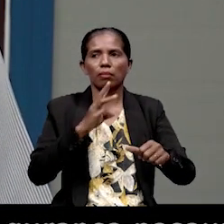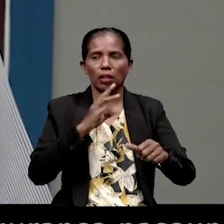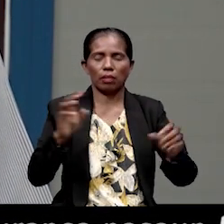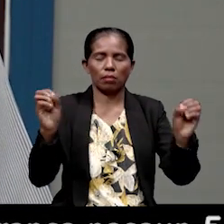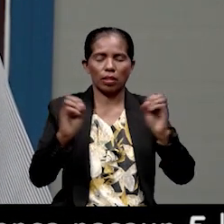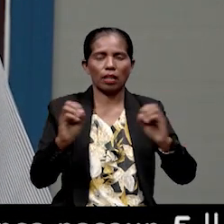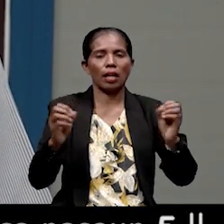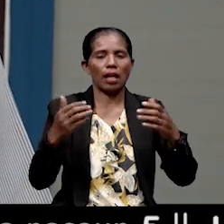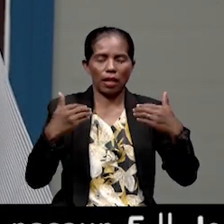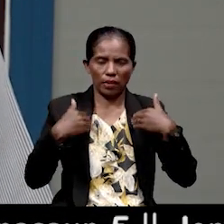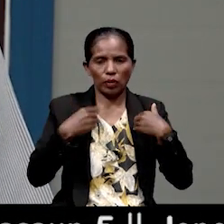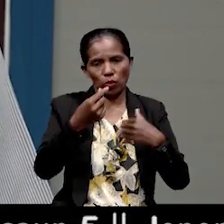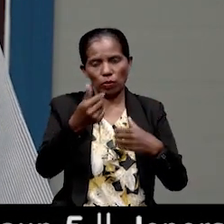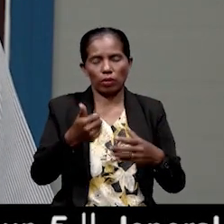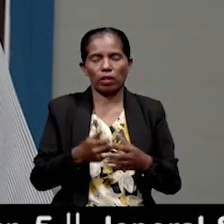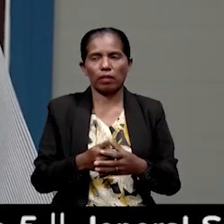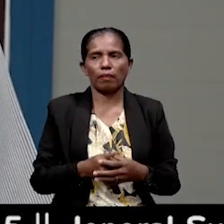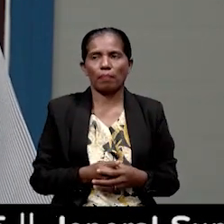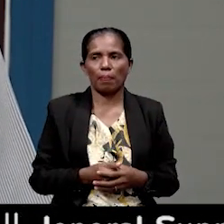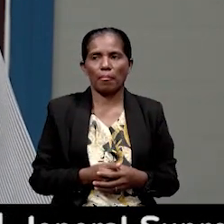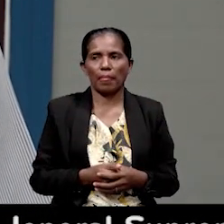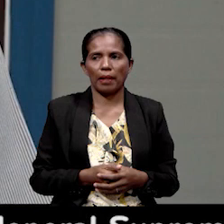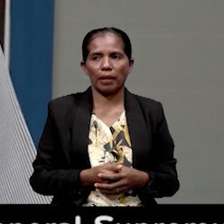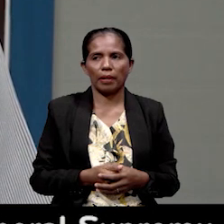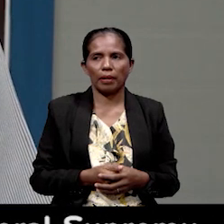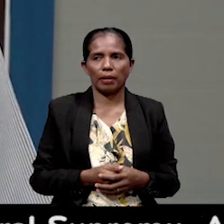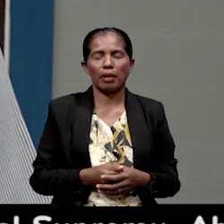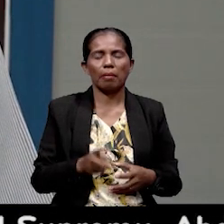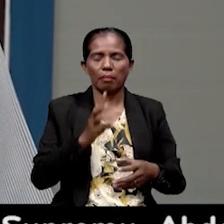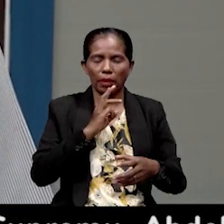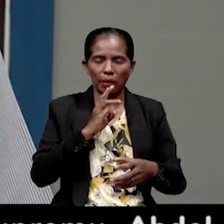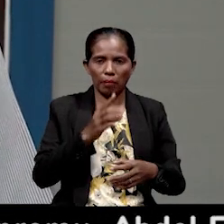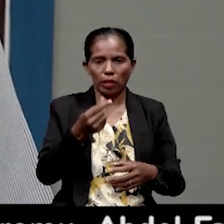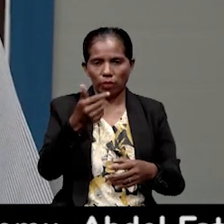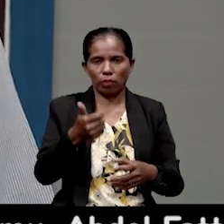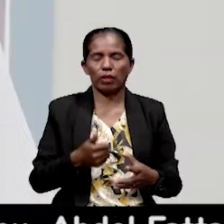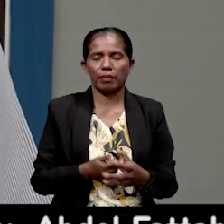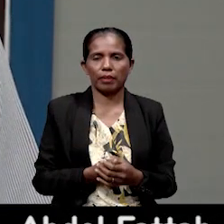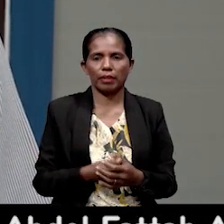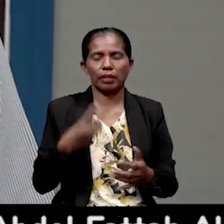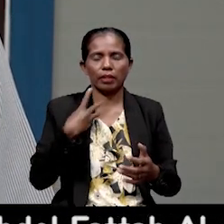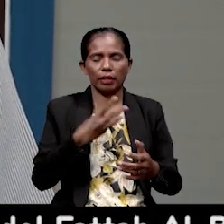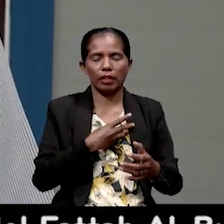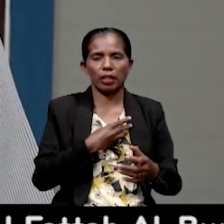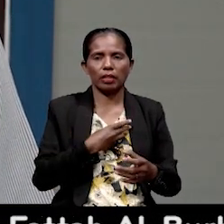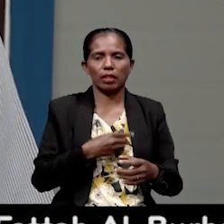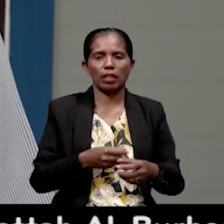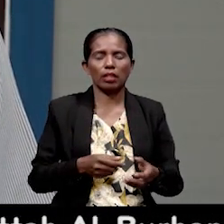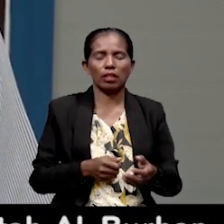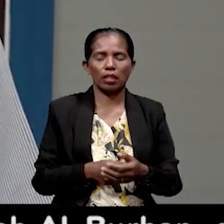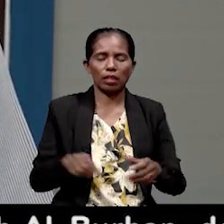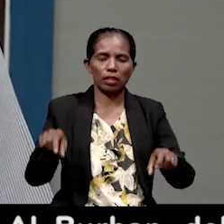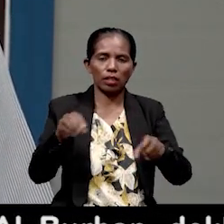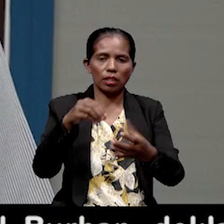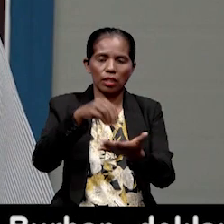makalato. Bene persang debit deb força bem né macalato então ita na sede bade ita join